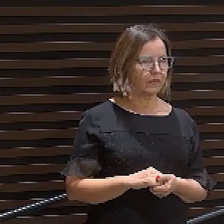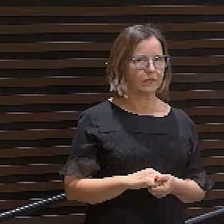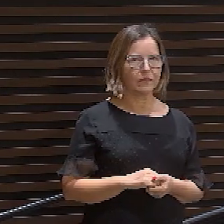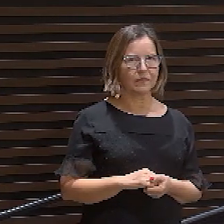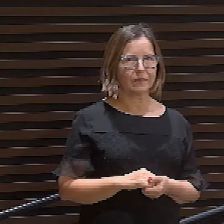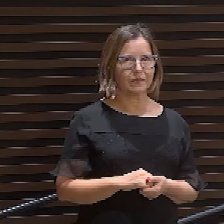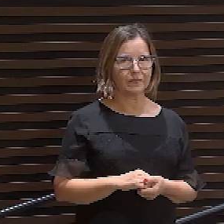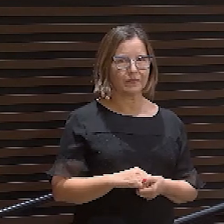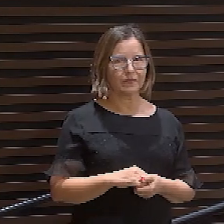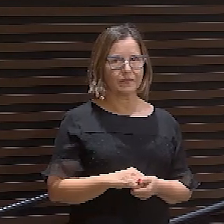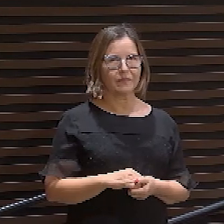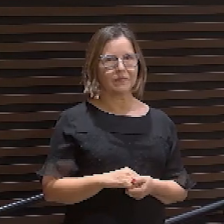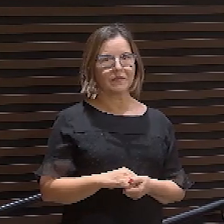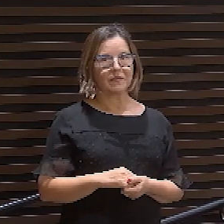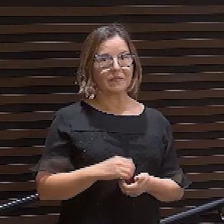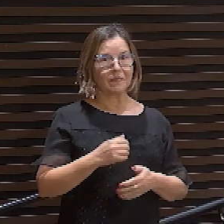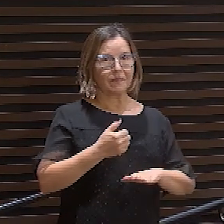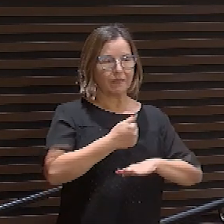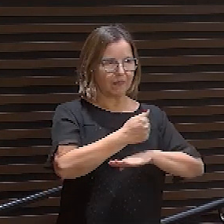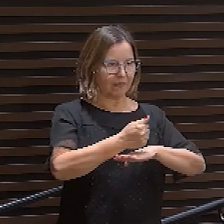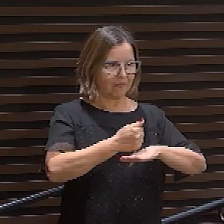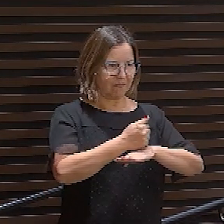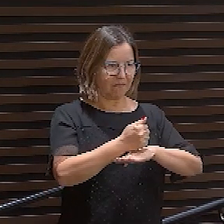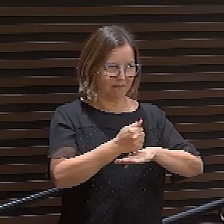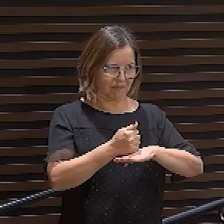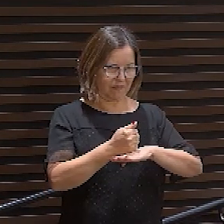Pela fé,